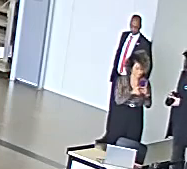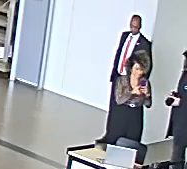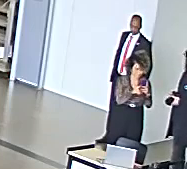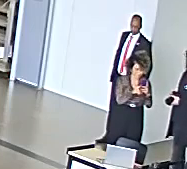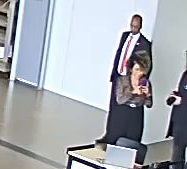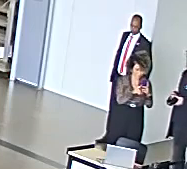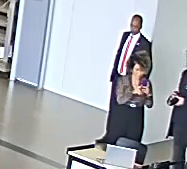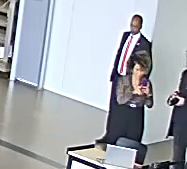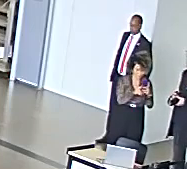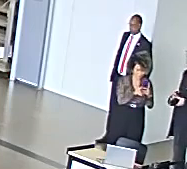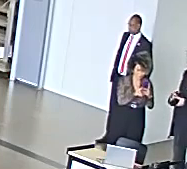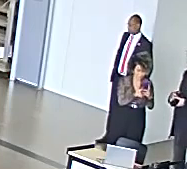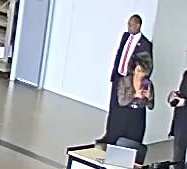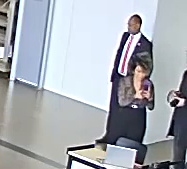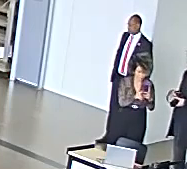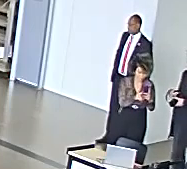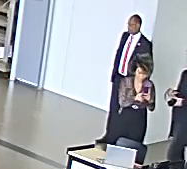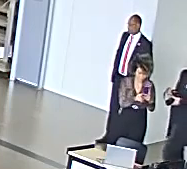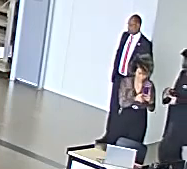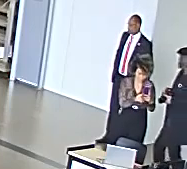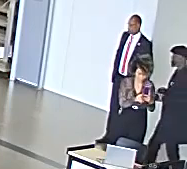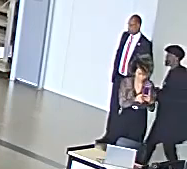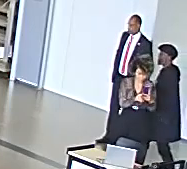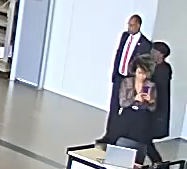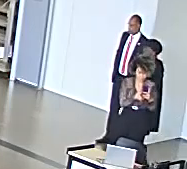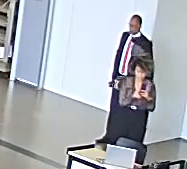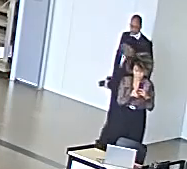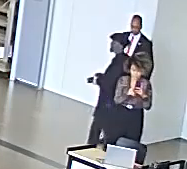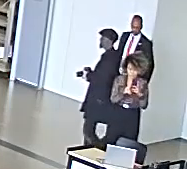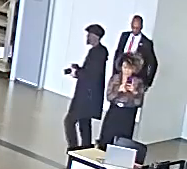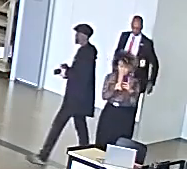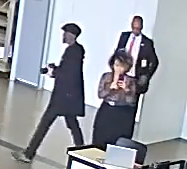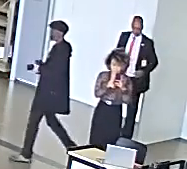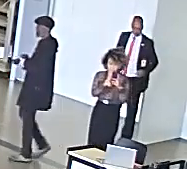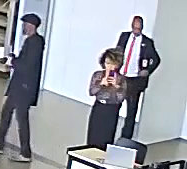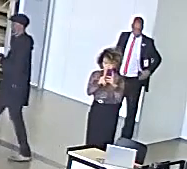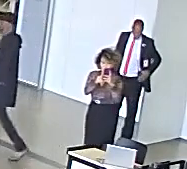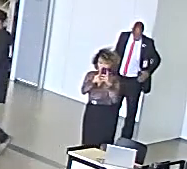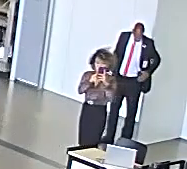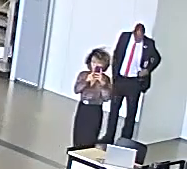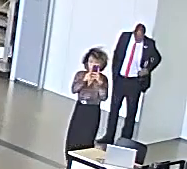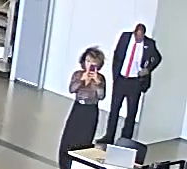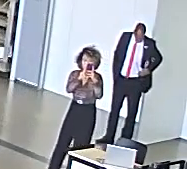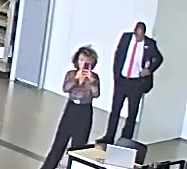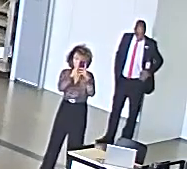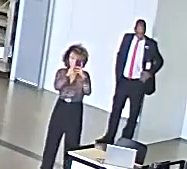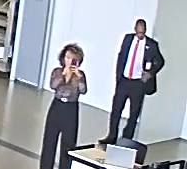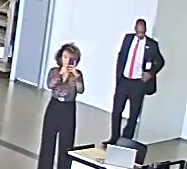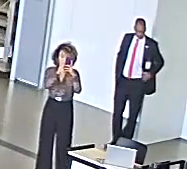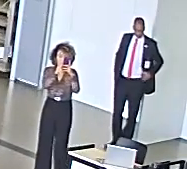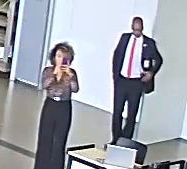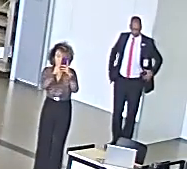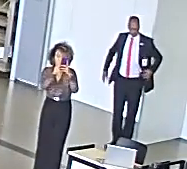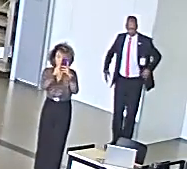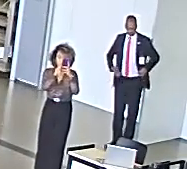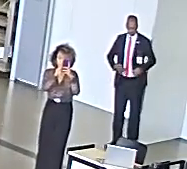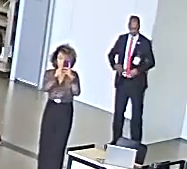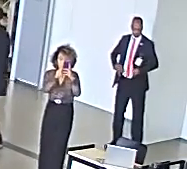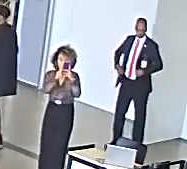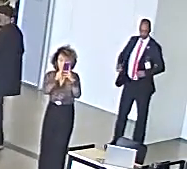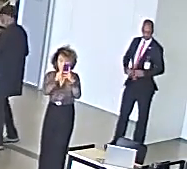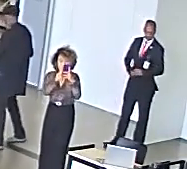serviço prestados à comunidade com uma singela homenagem ao meio século, né, que as irmãs estão